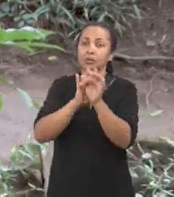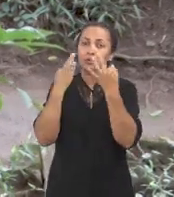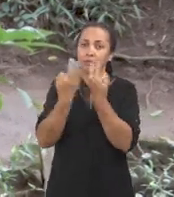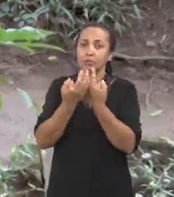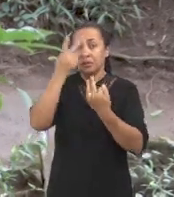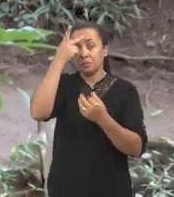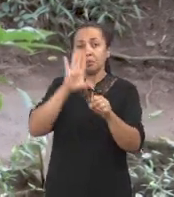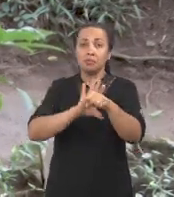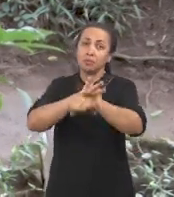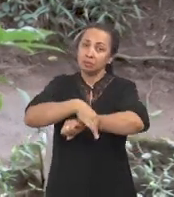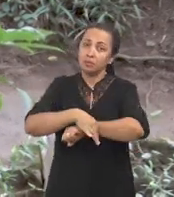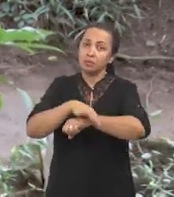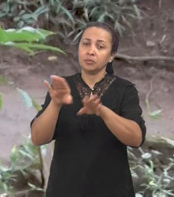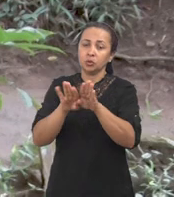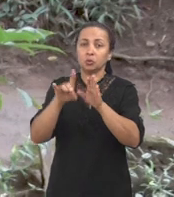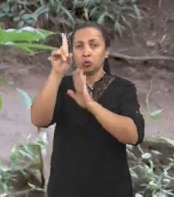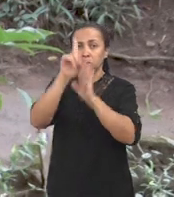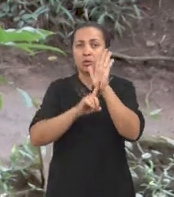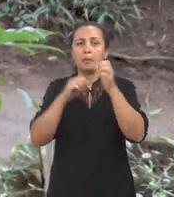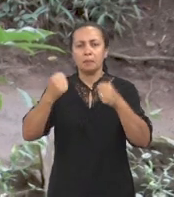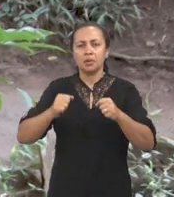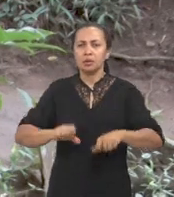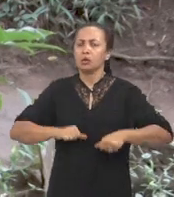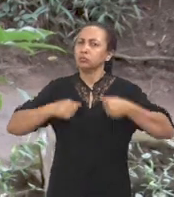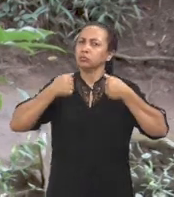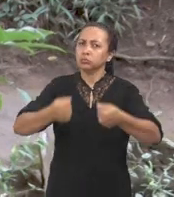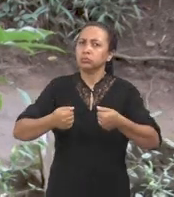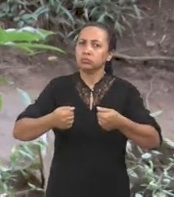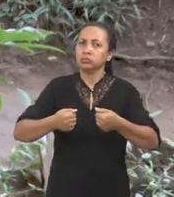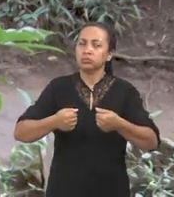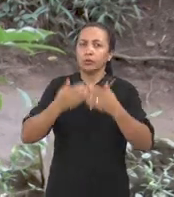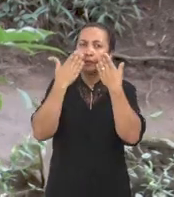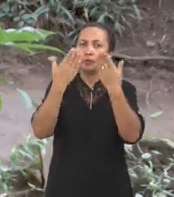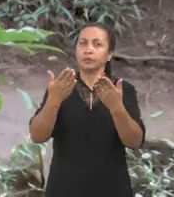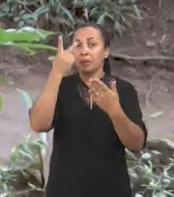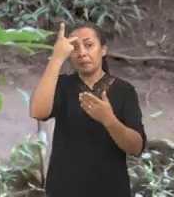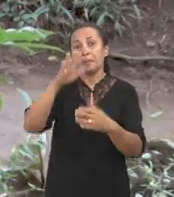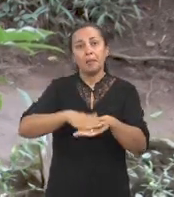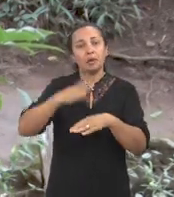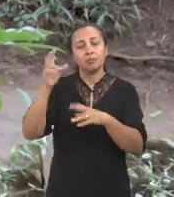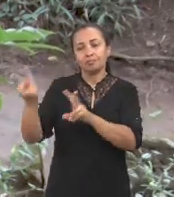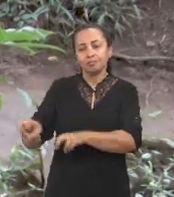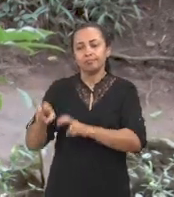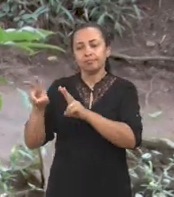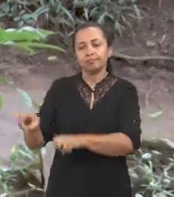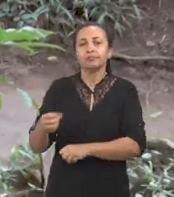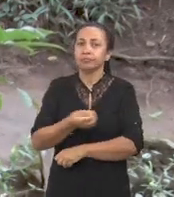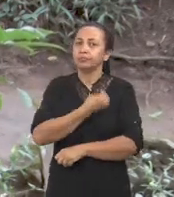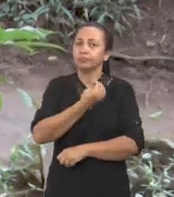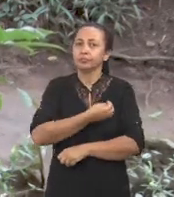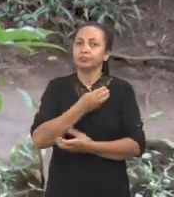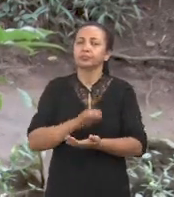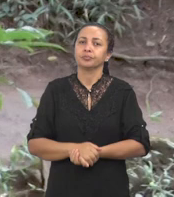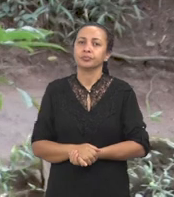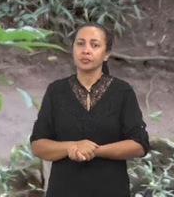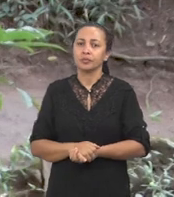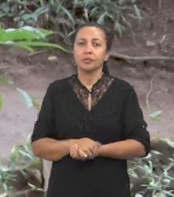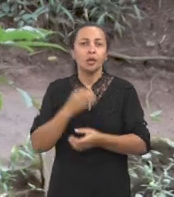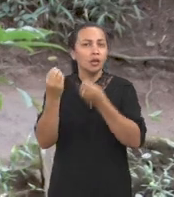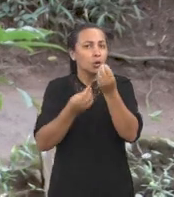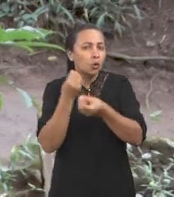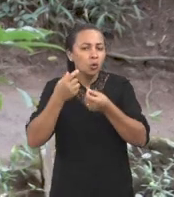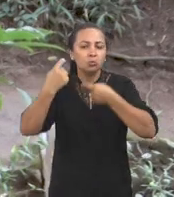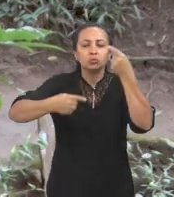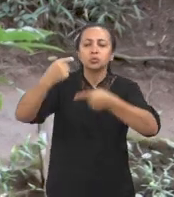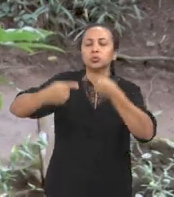que esse direito seja garantido é preciso enfrentar Desafios que são ainda maiores para quem vive no campo Mas